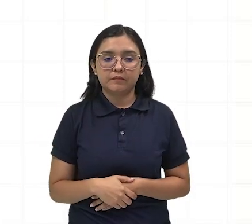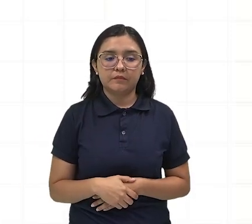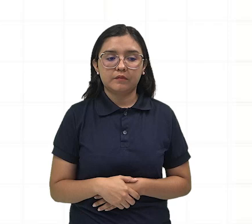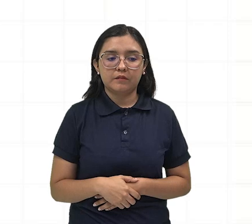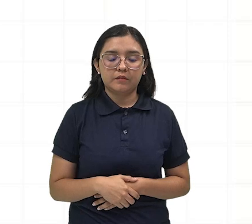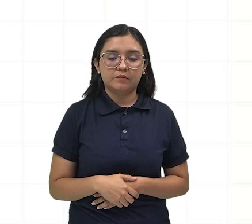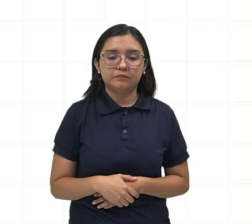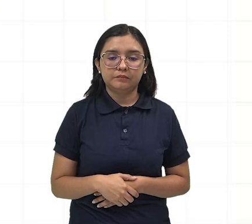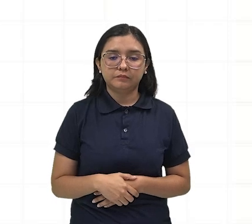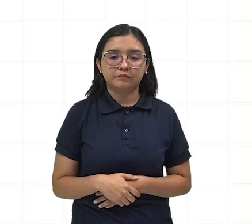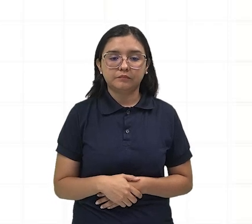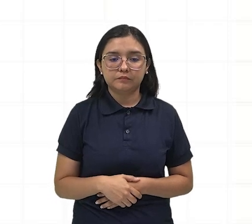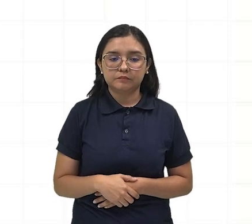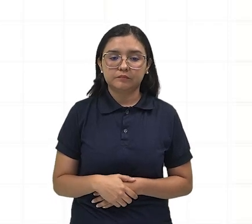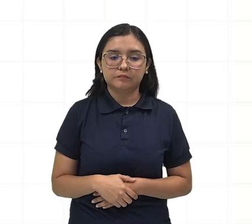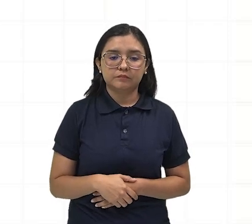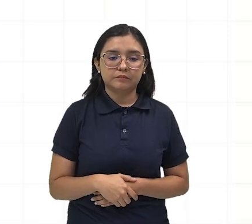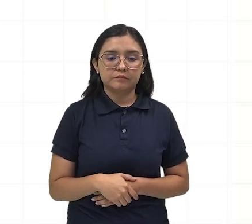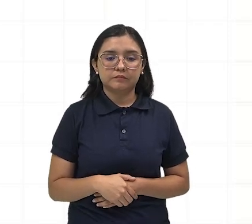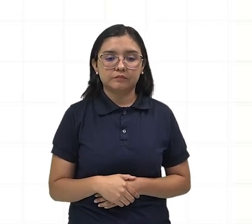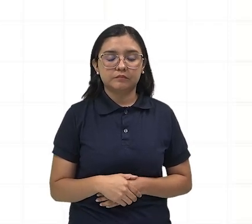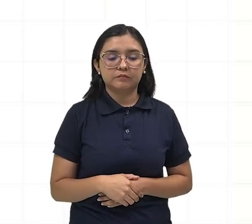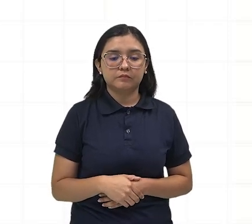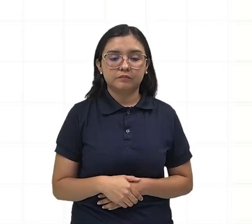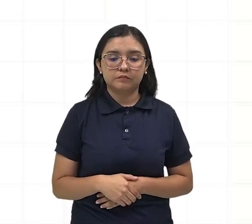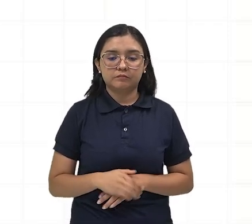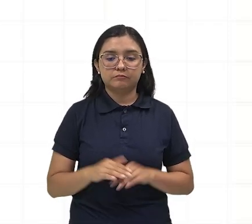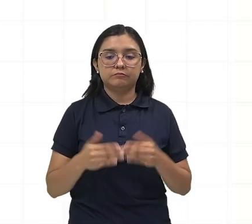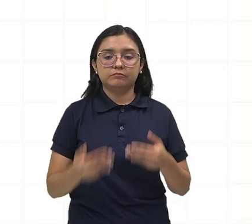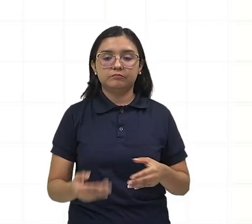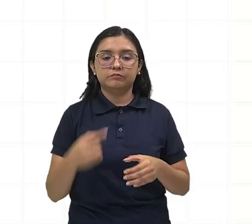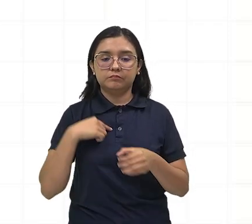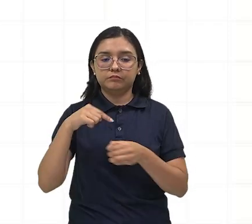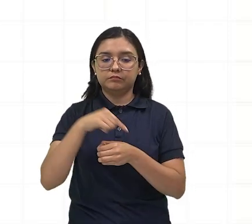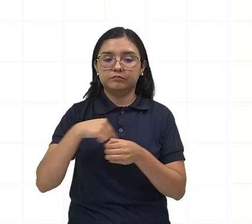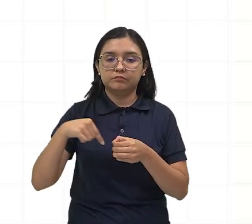no plano alfa, tá? Então, esses círculos, eles são